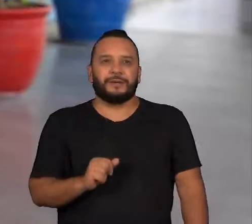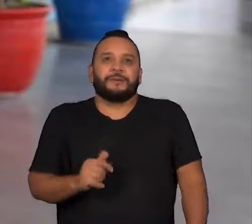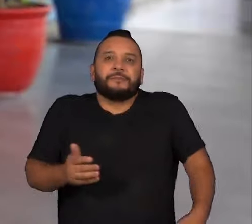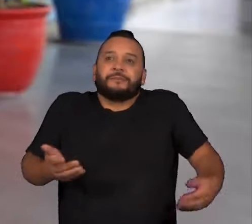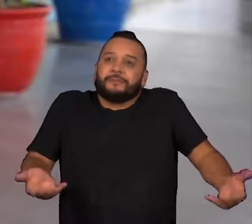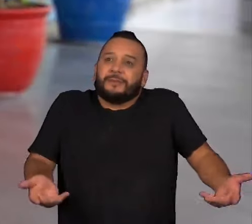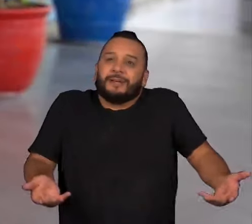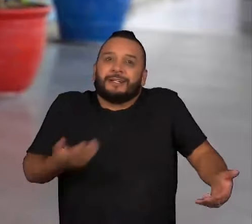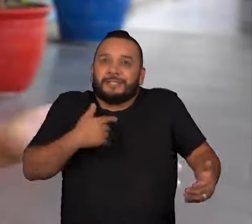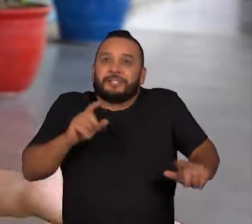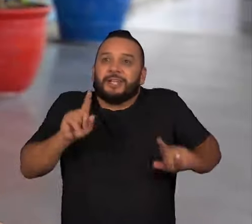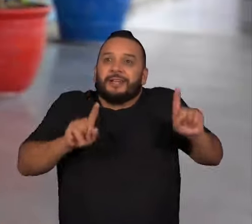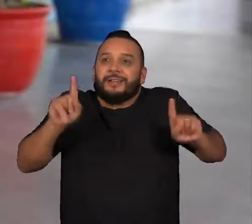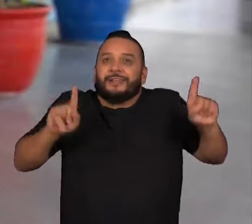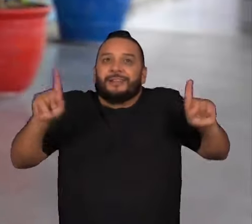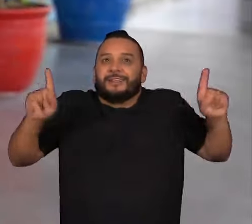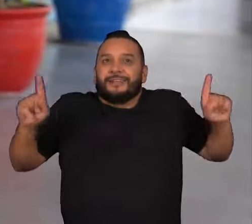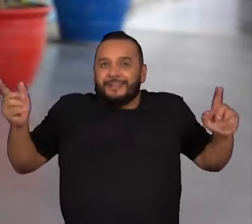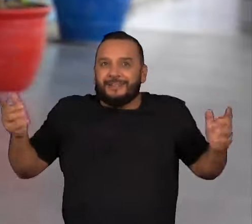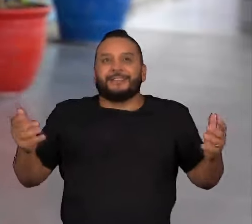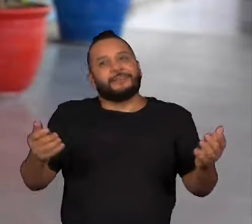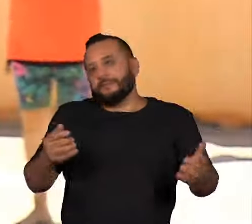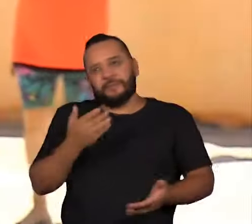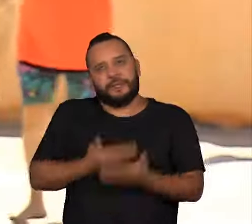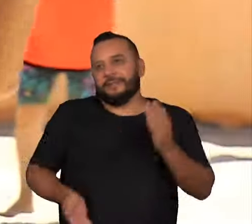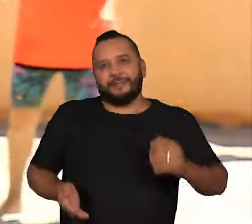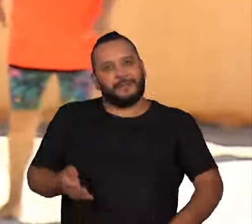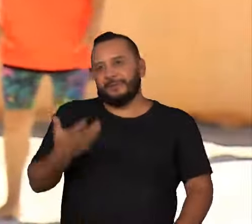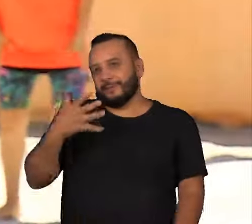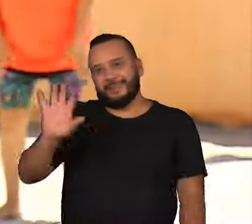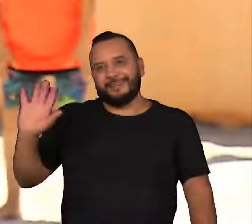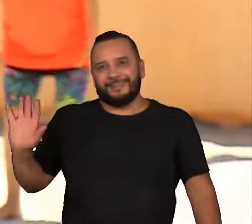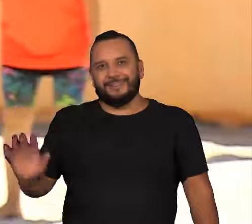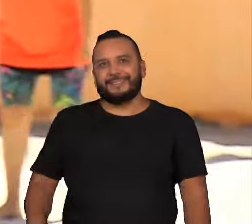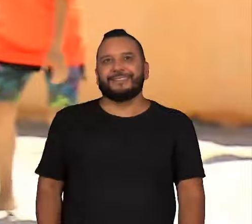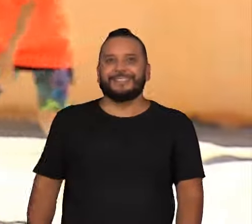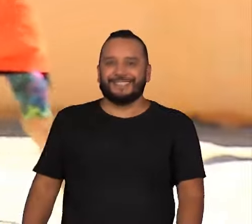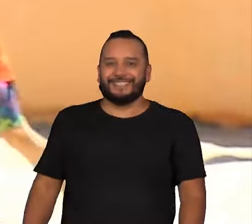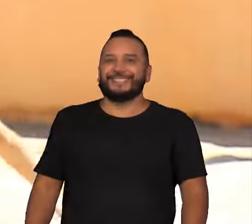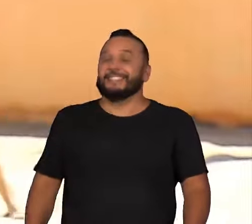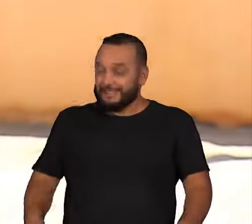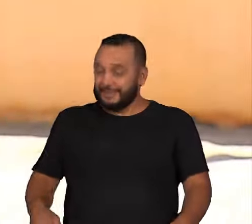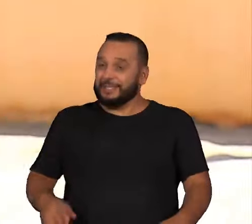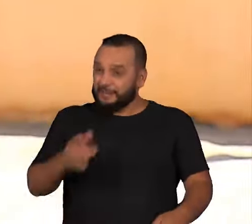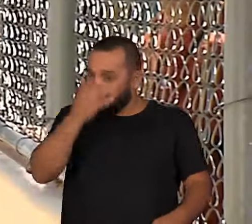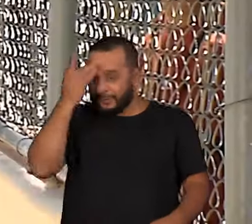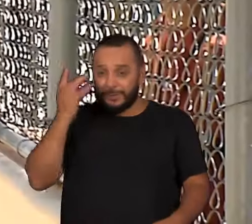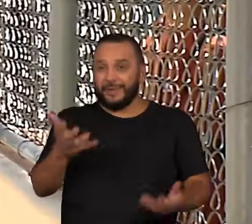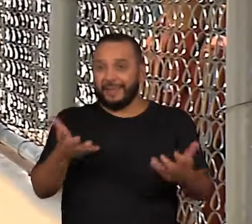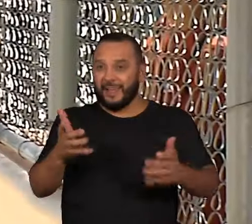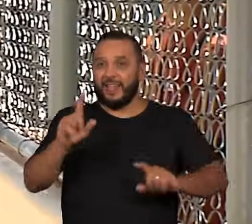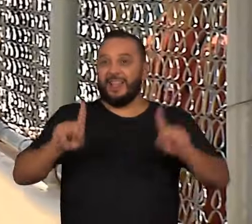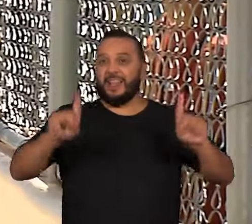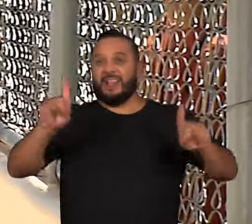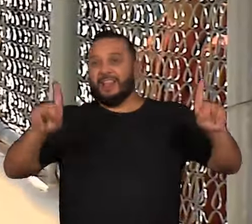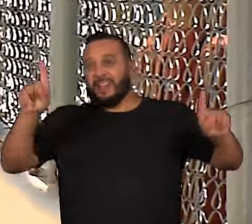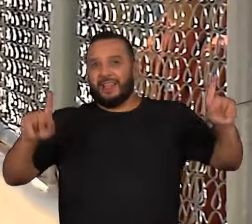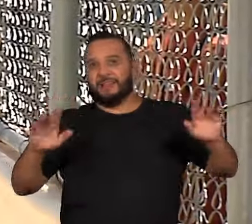jeito, né? Você não entra numa quadra pra perder, né? E não é só o espírito competitivo que dá as caras por